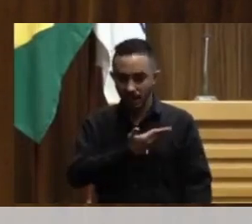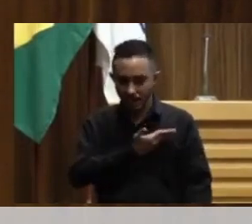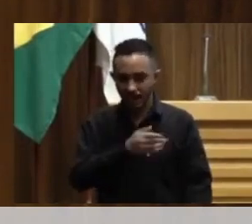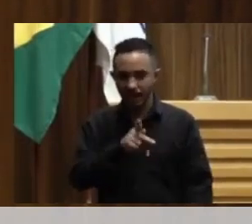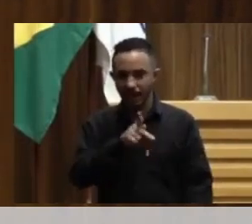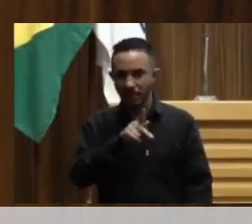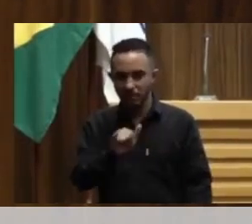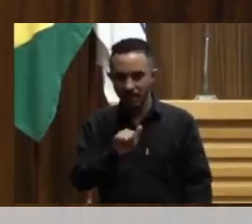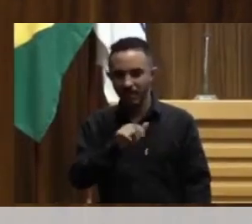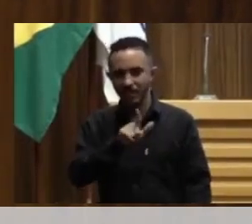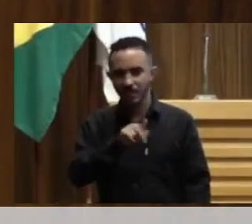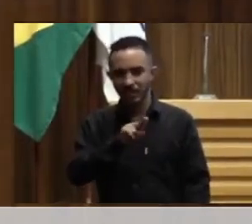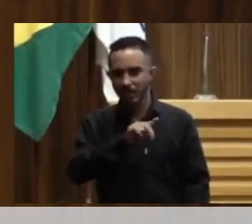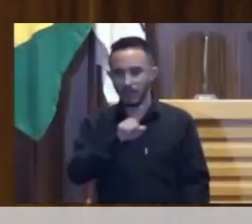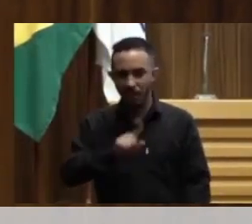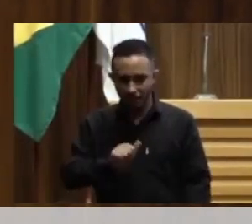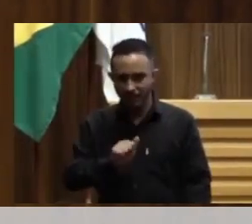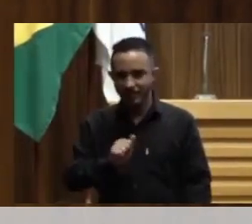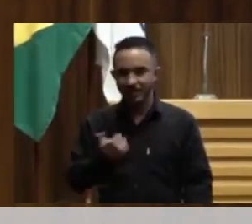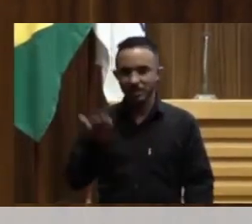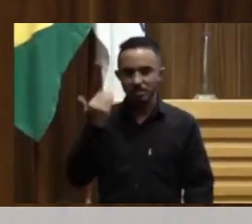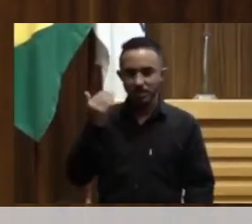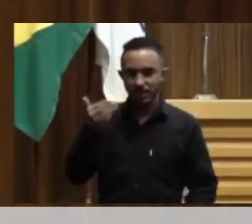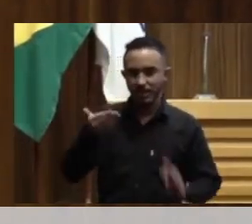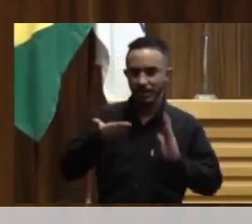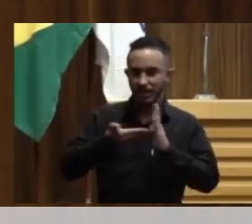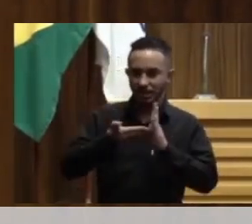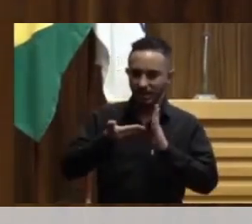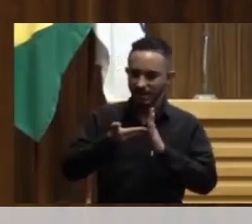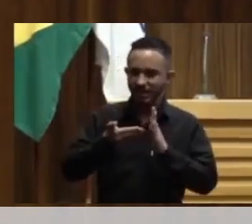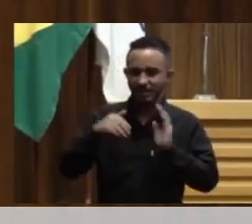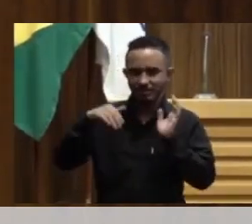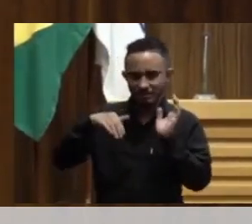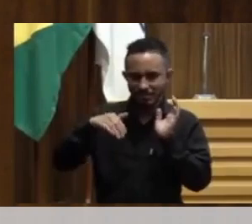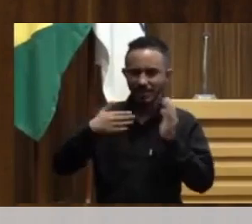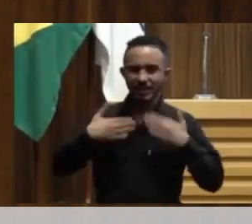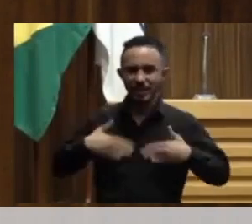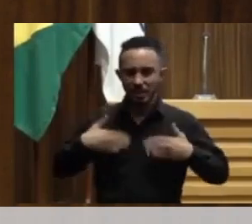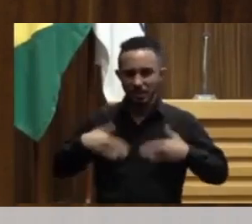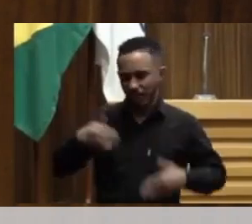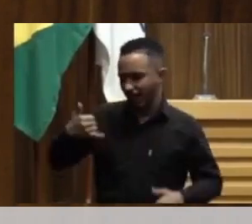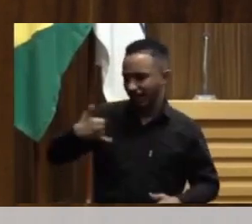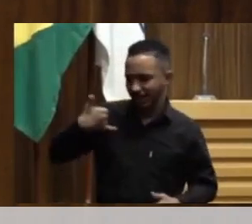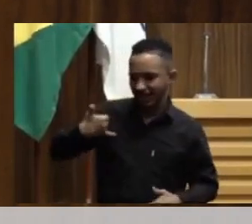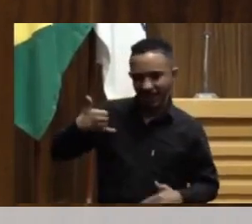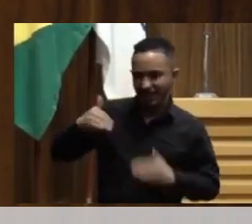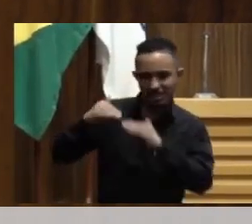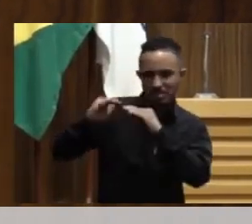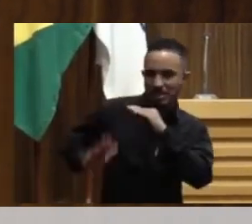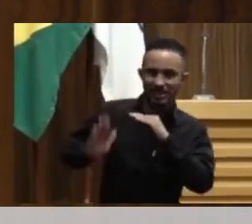da Luísa no Congresso Nacional. Fique tranquilo, porque ela é menor de idade, viu?